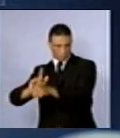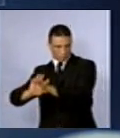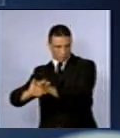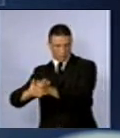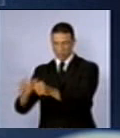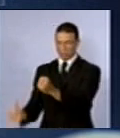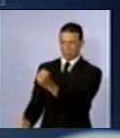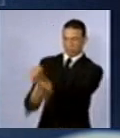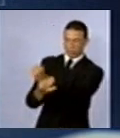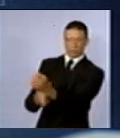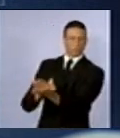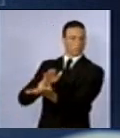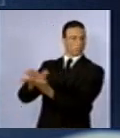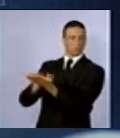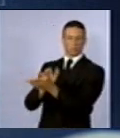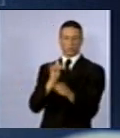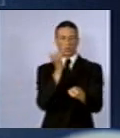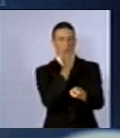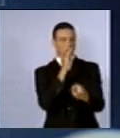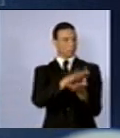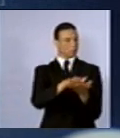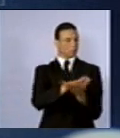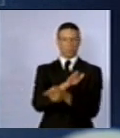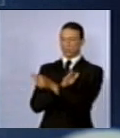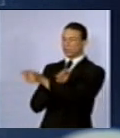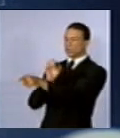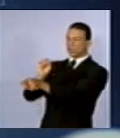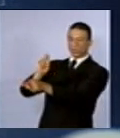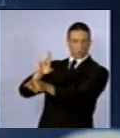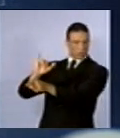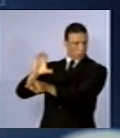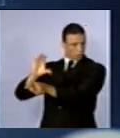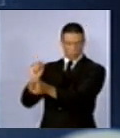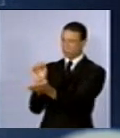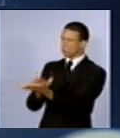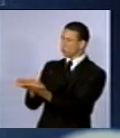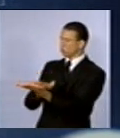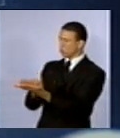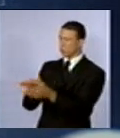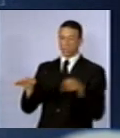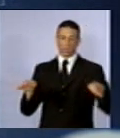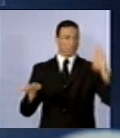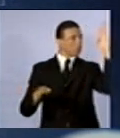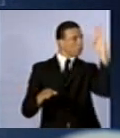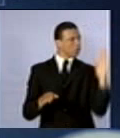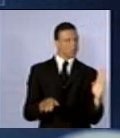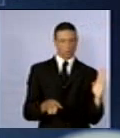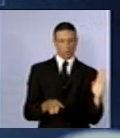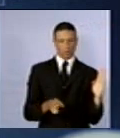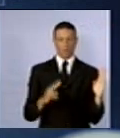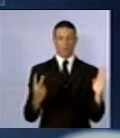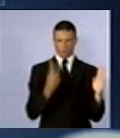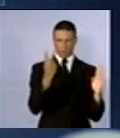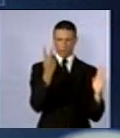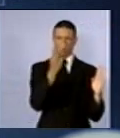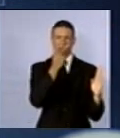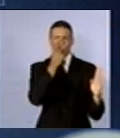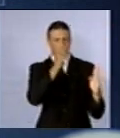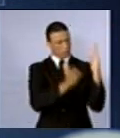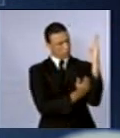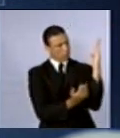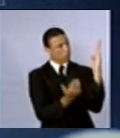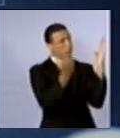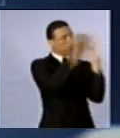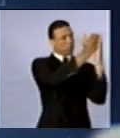nestes países, tanto na Itália quanto na Suíça. E o Brasil, apesar de utilizar um valor bastante